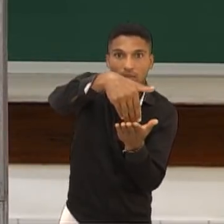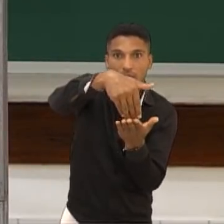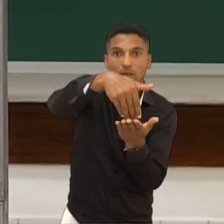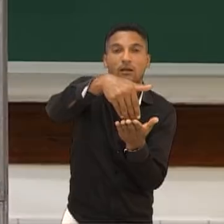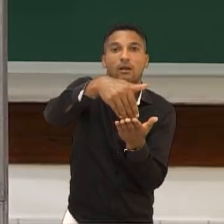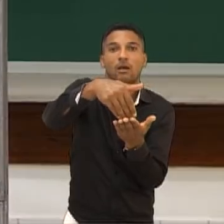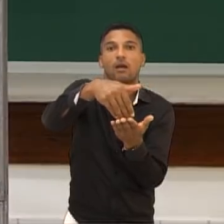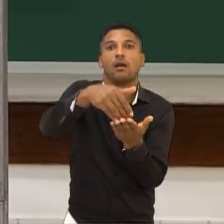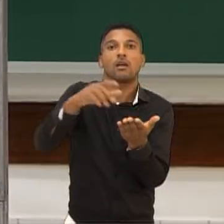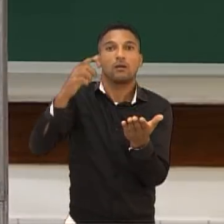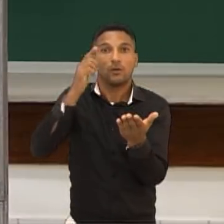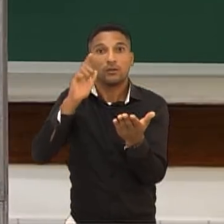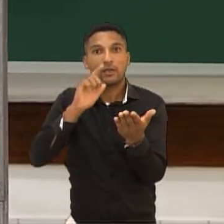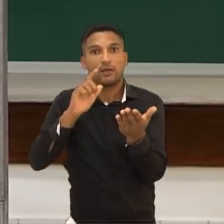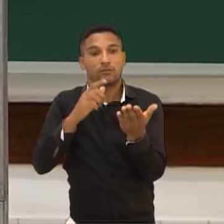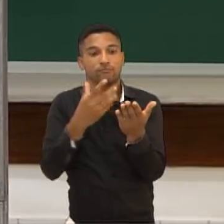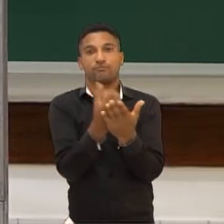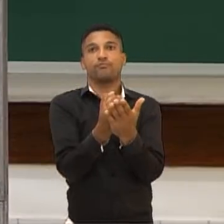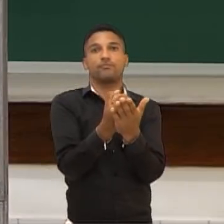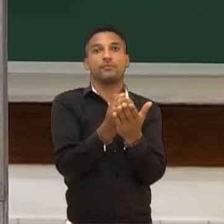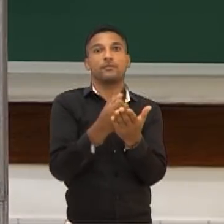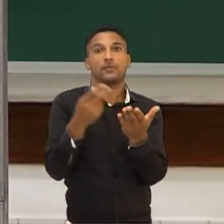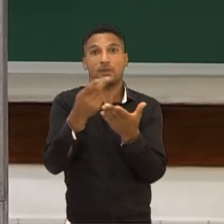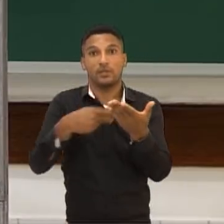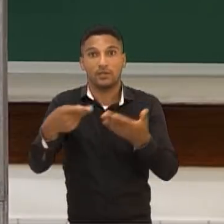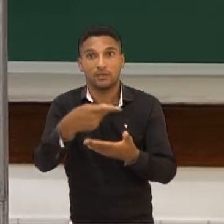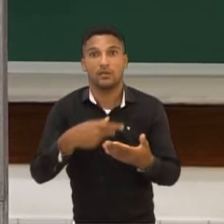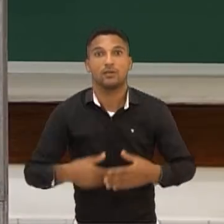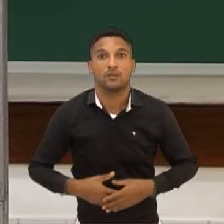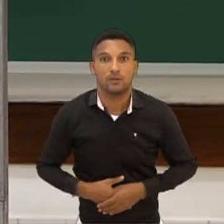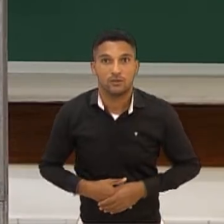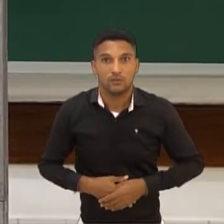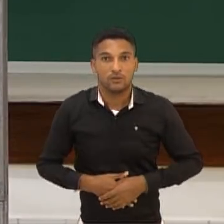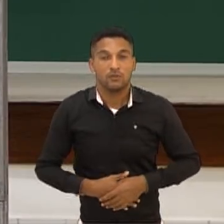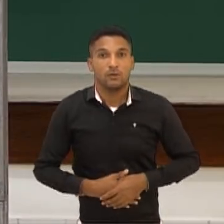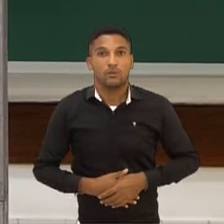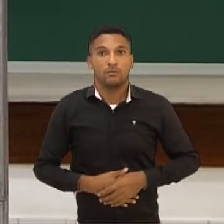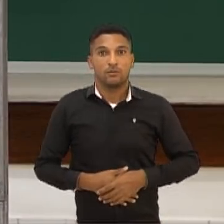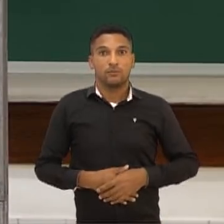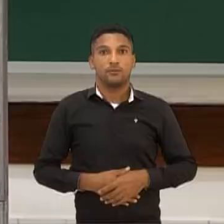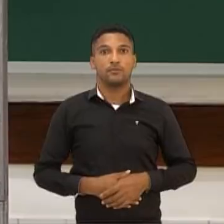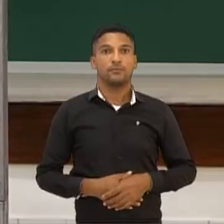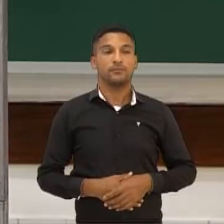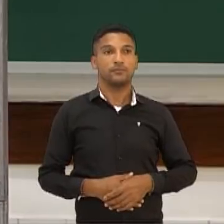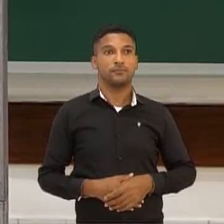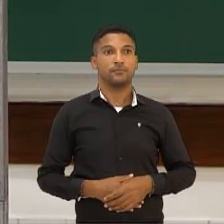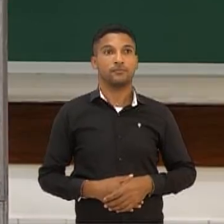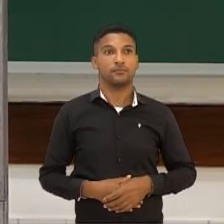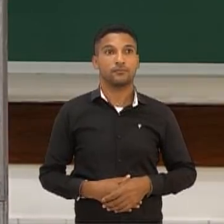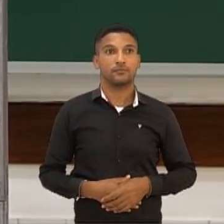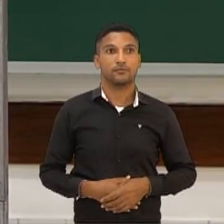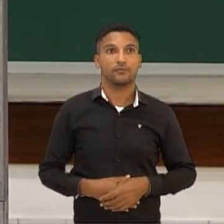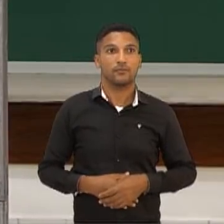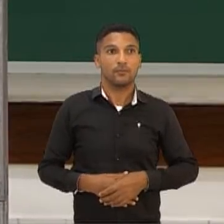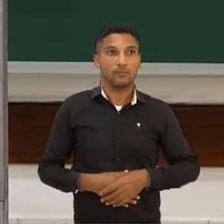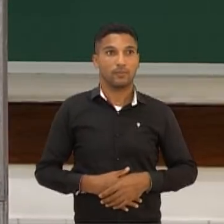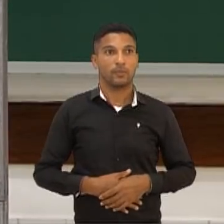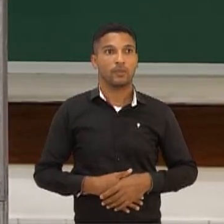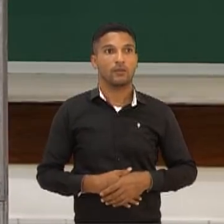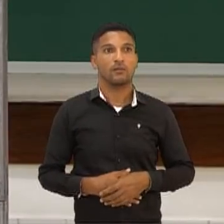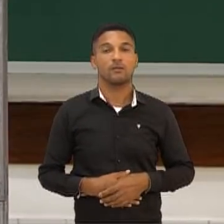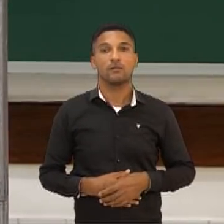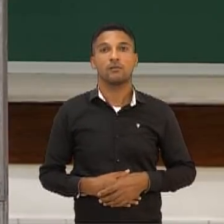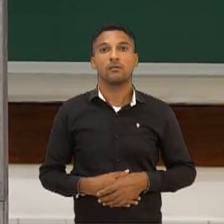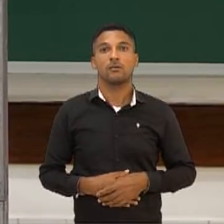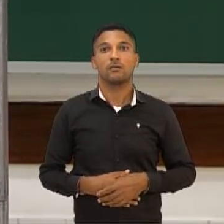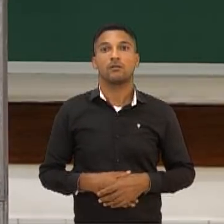sua obra Assentamento 3 e depois fez a sua impressão dessa litogravura, né? Então vamos lá. O